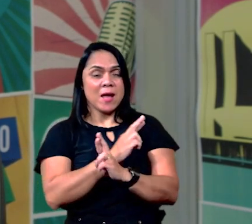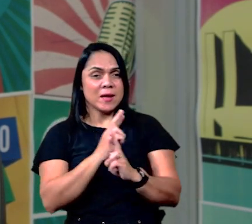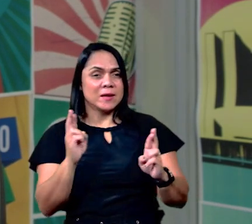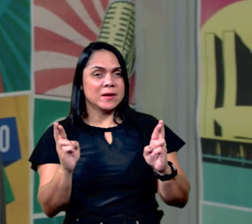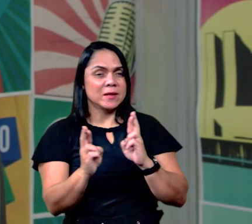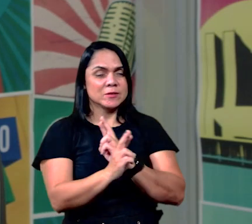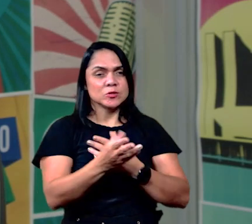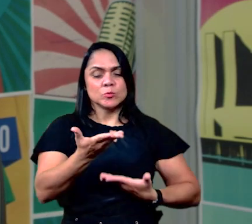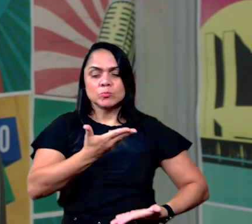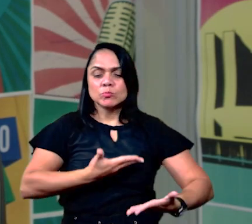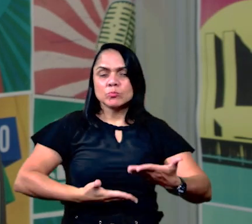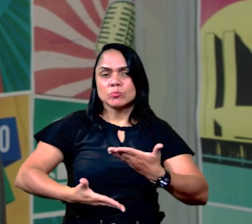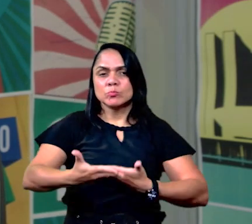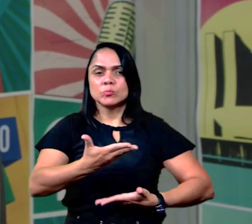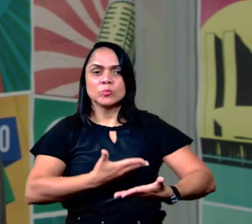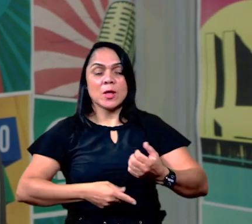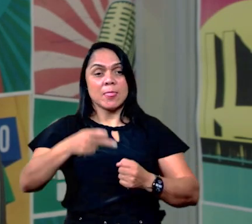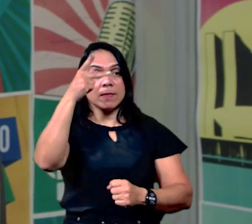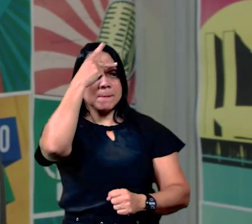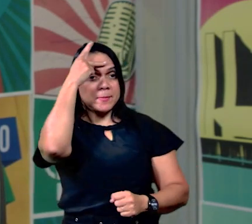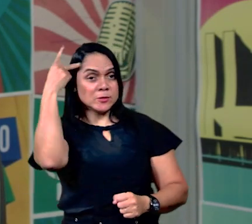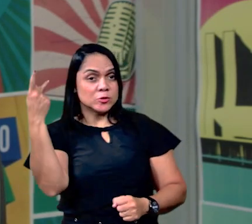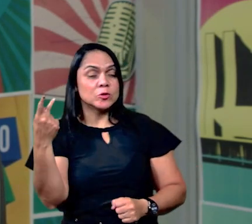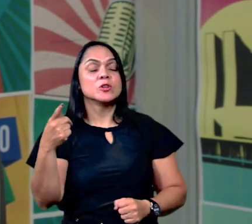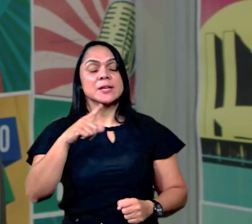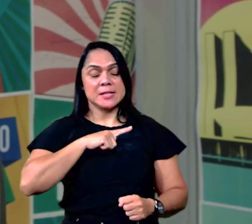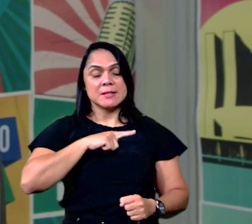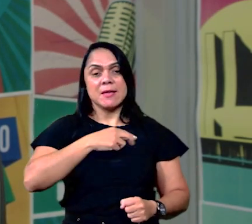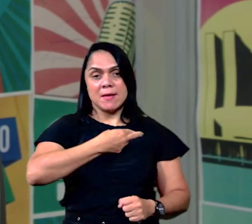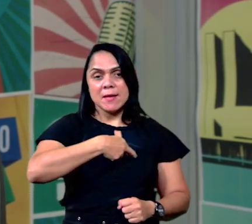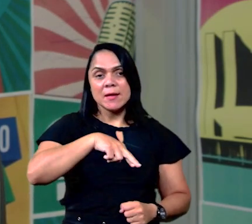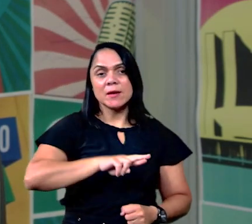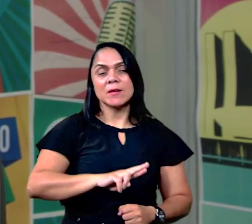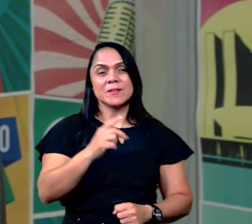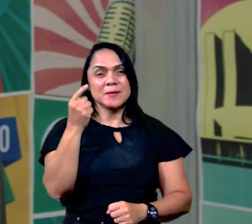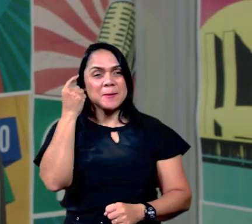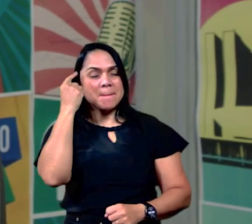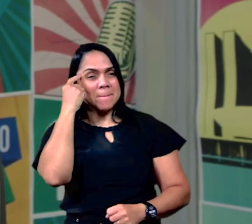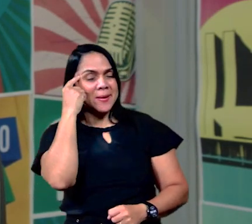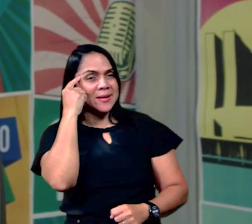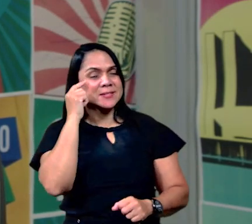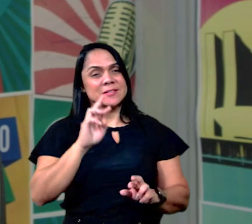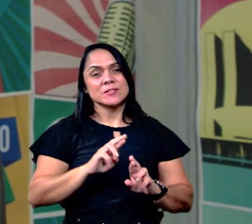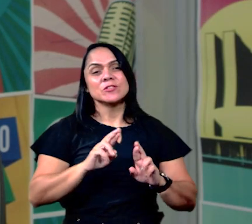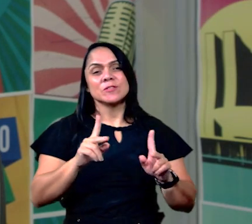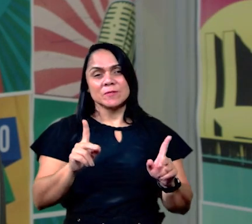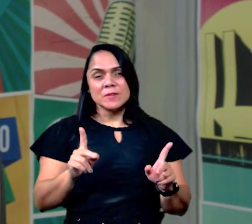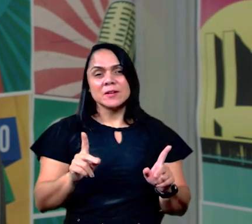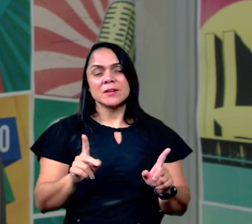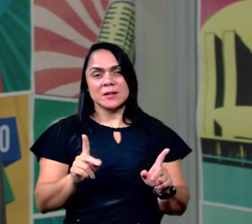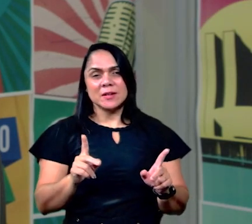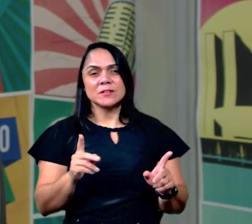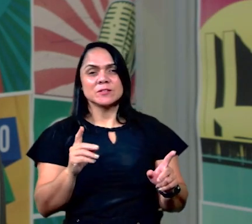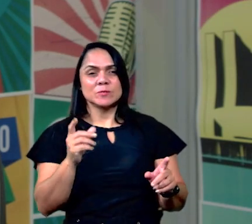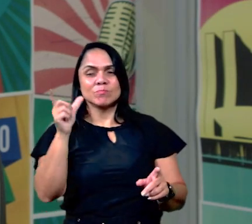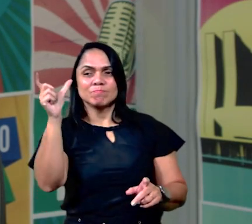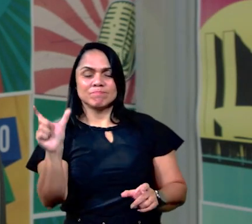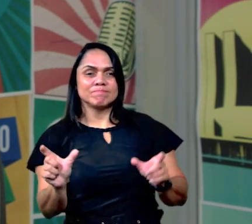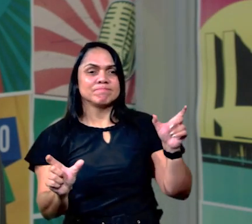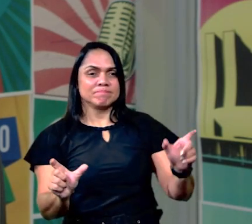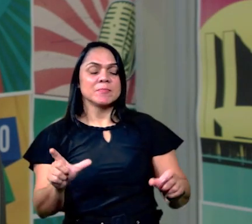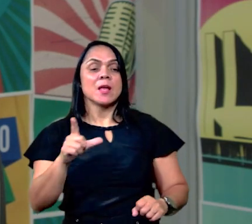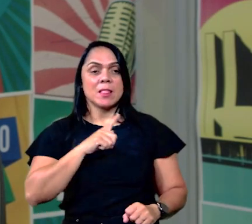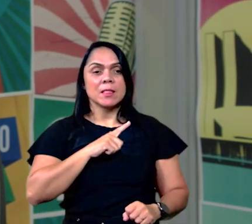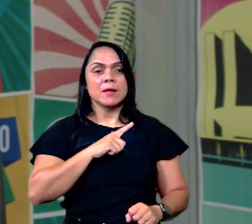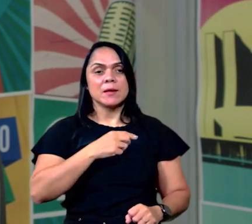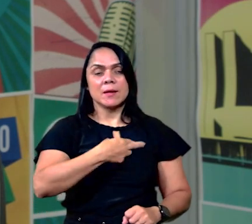entre pessoas, religiosas ou não, né, que pensem sobretudo a partir de 2 paradigmas: a